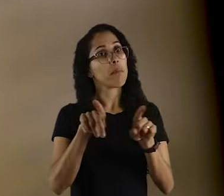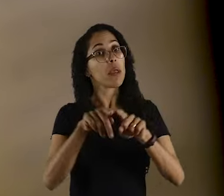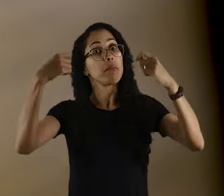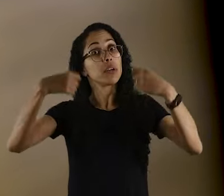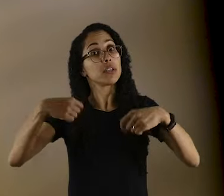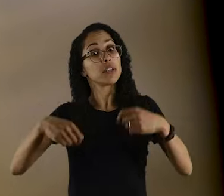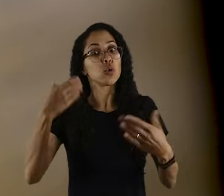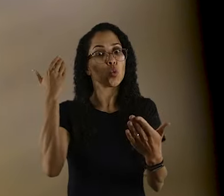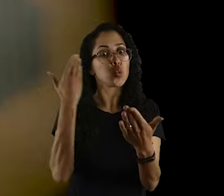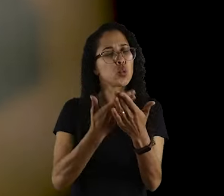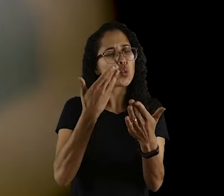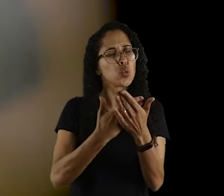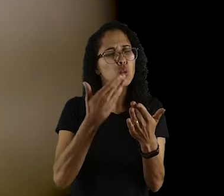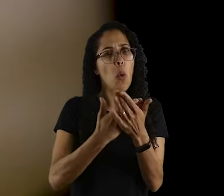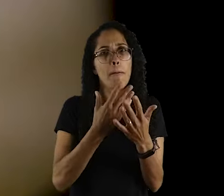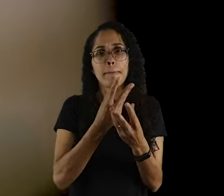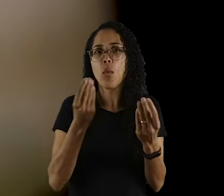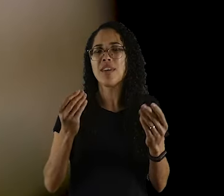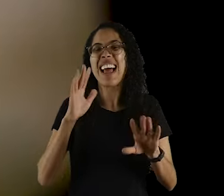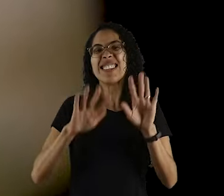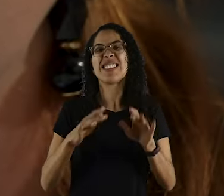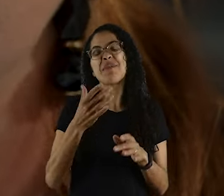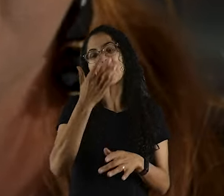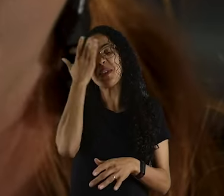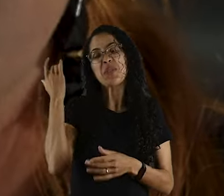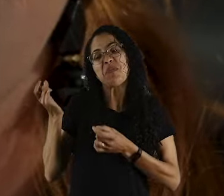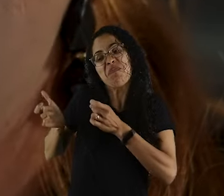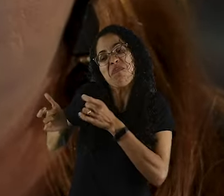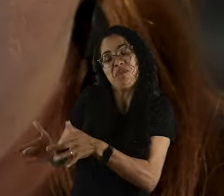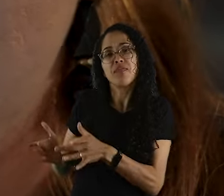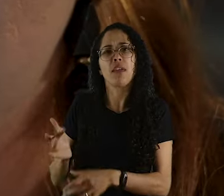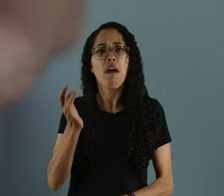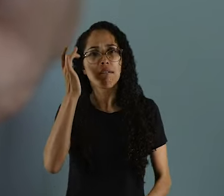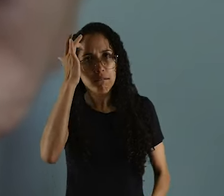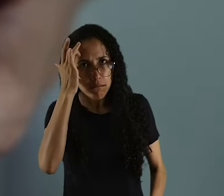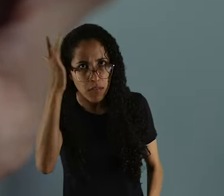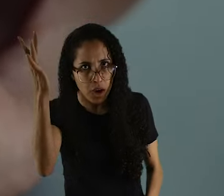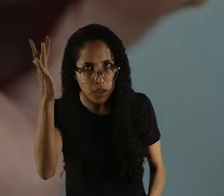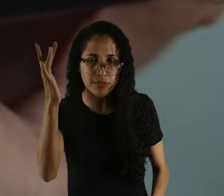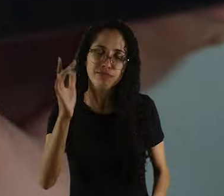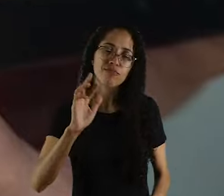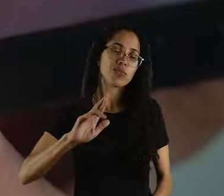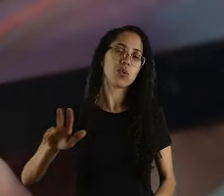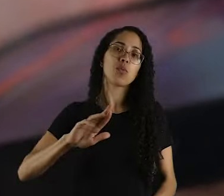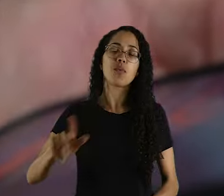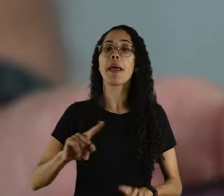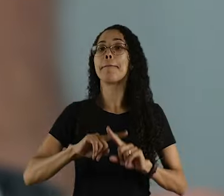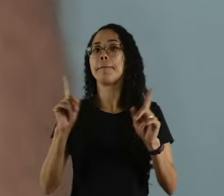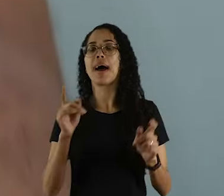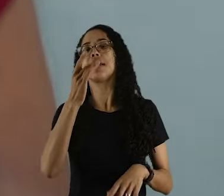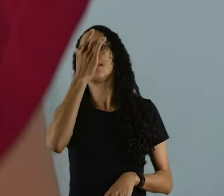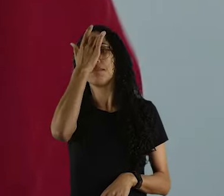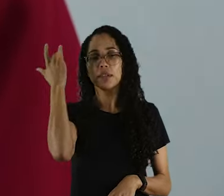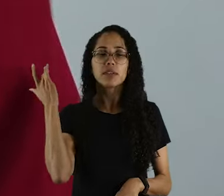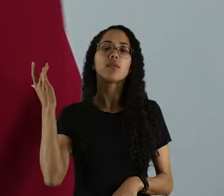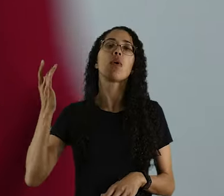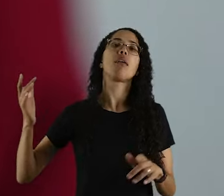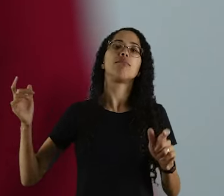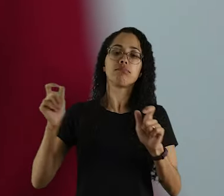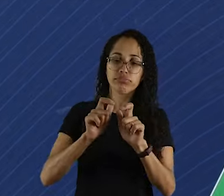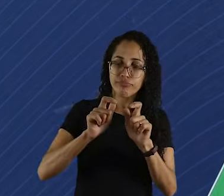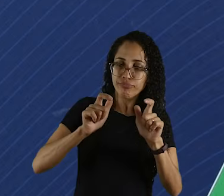e a maioria das pessoas fica pelo caminho. Não dá para dizer que é fácil, né? Mas dá para dizer que mais e mais